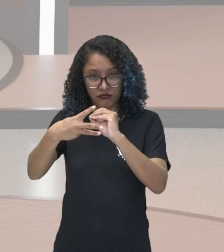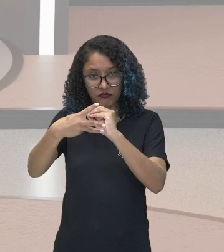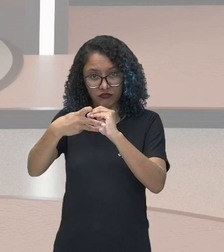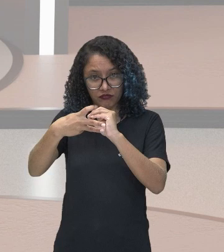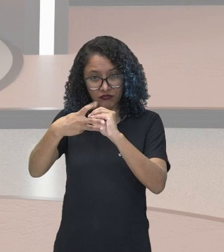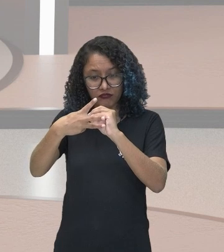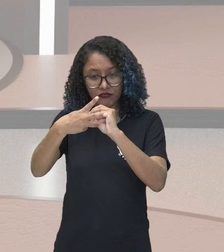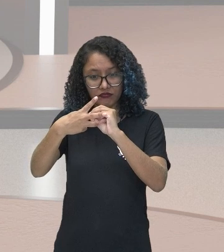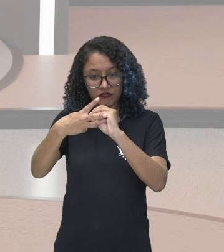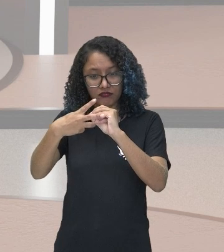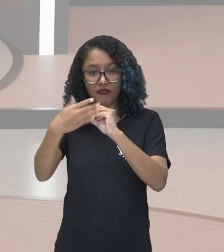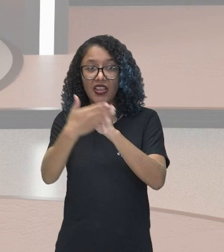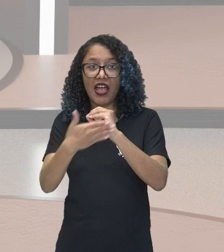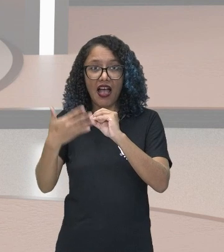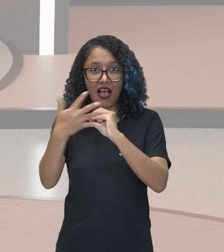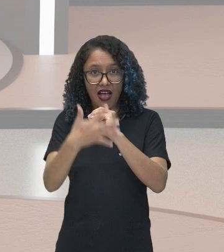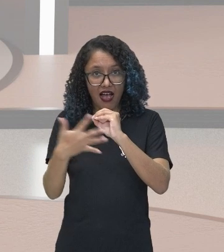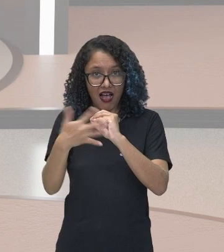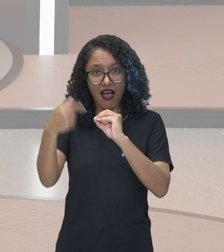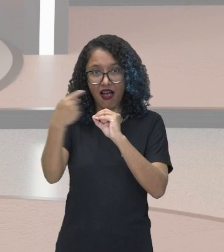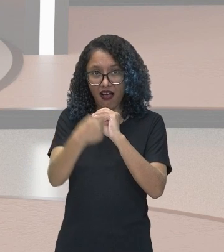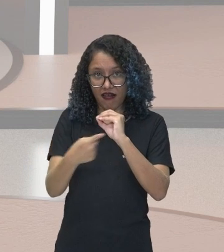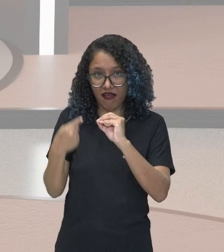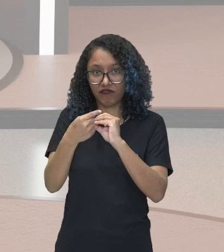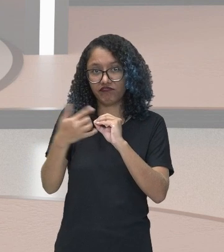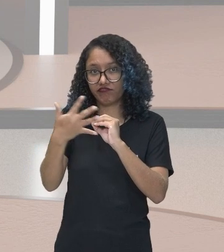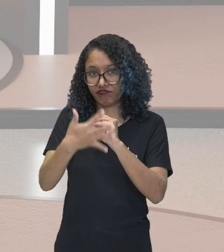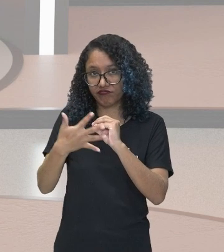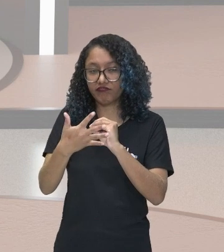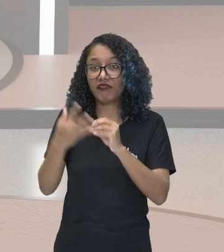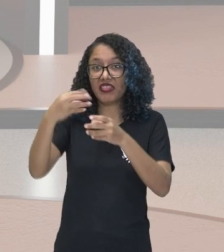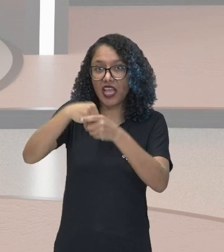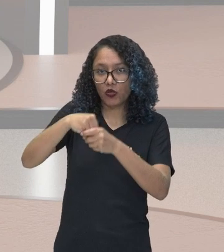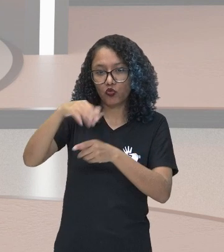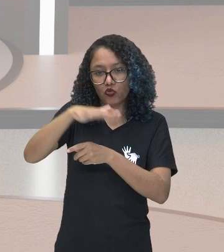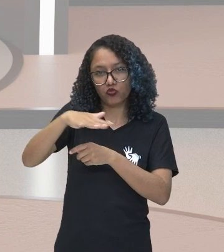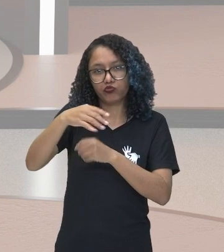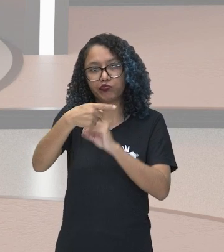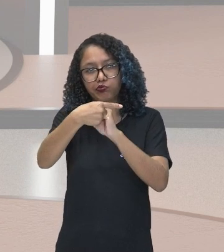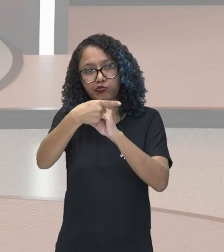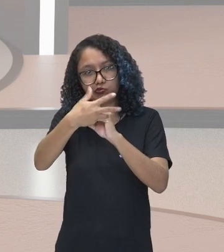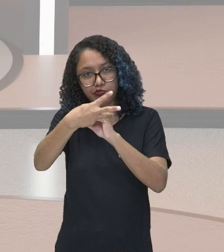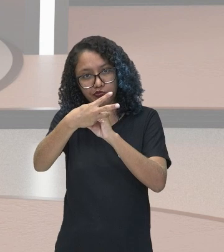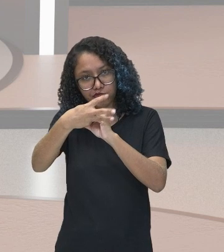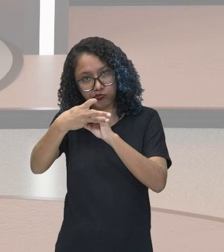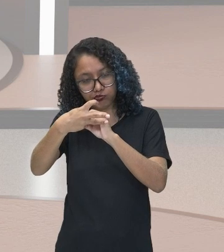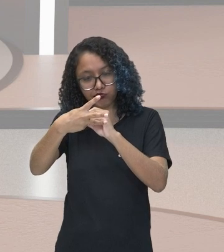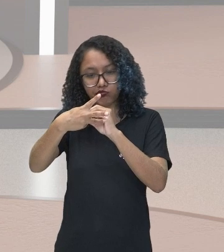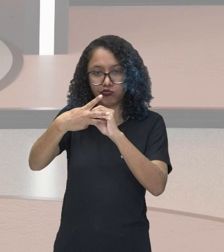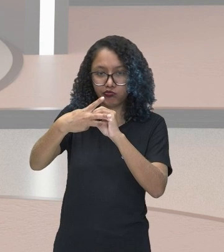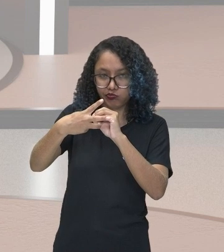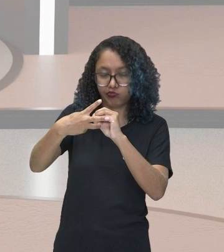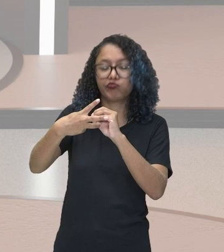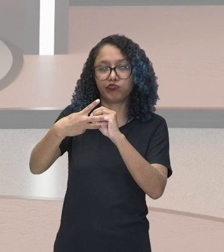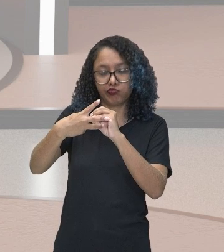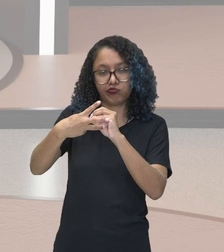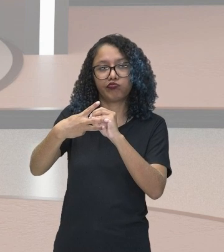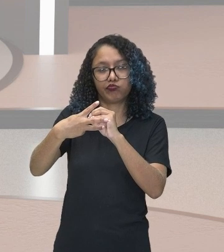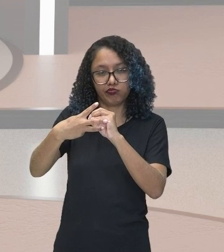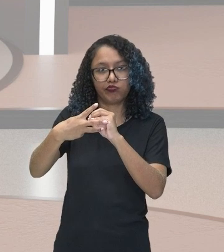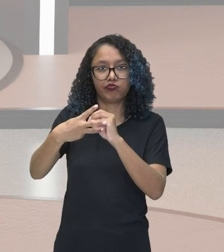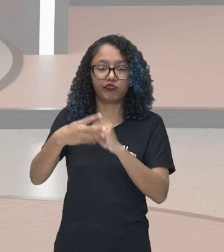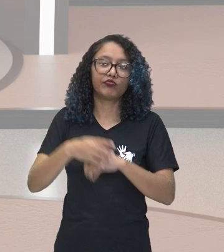essas características que nós iremos estudar, vai ter influência por estar aí grande parte do